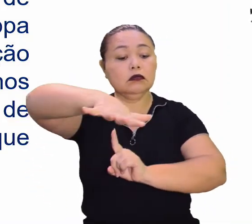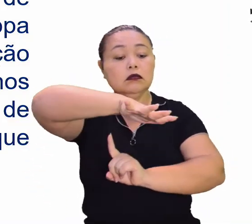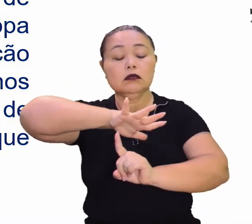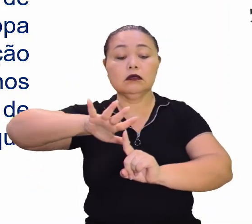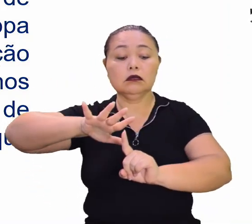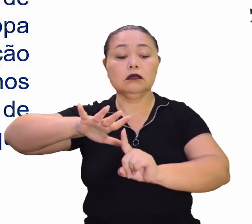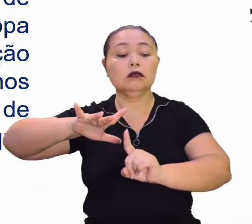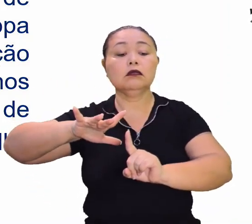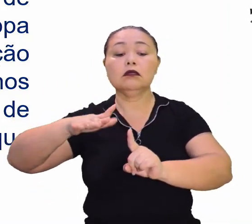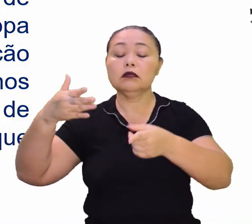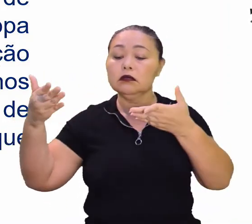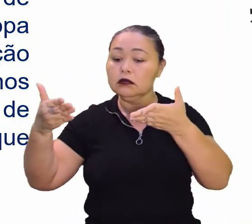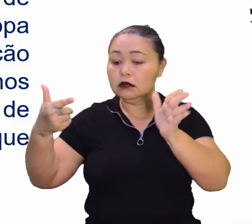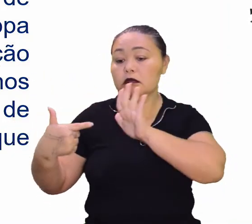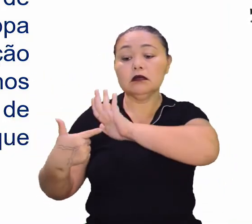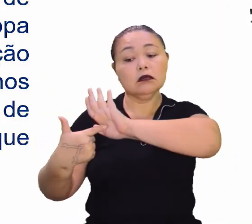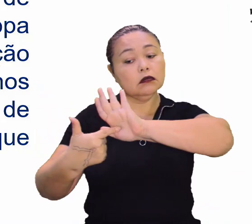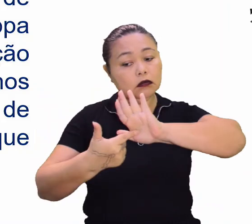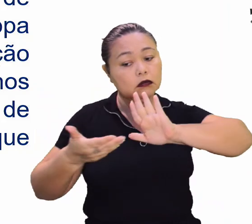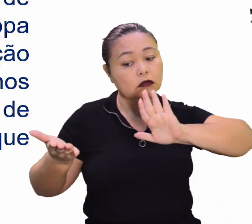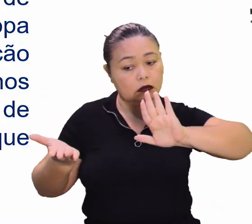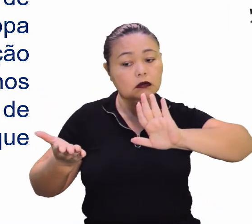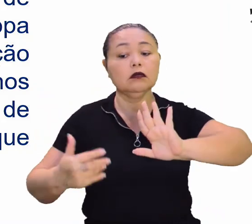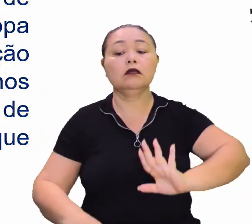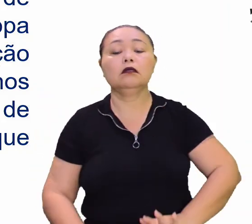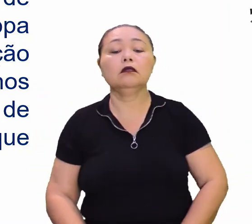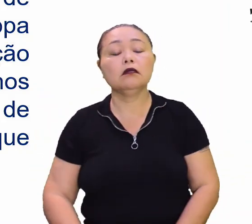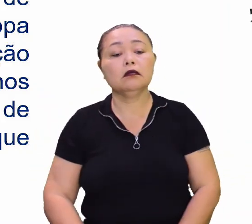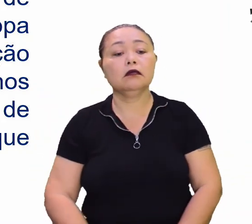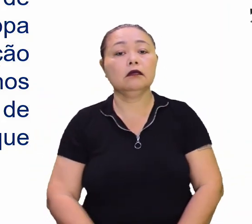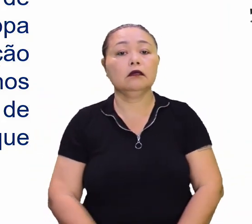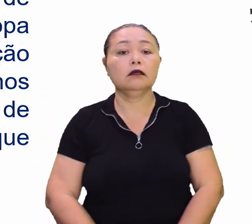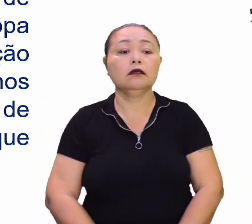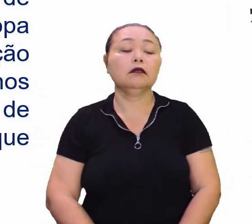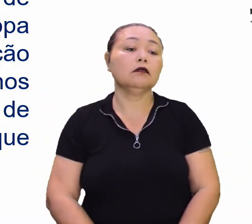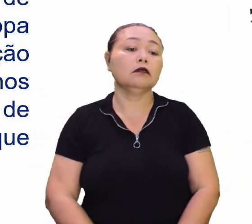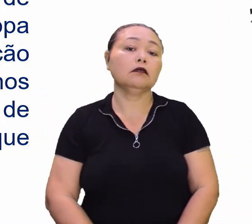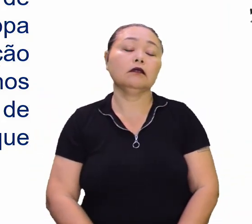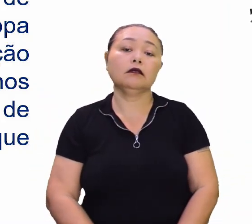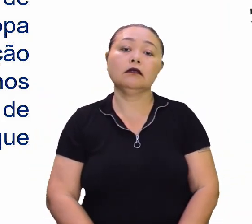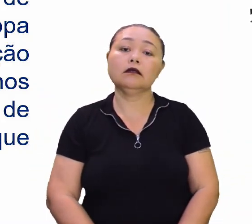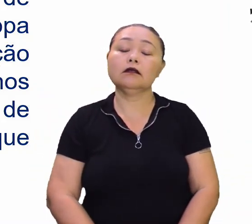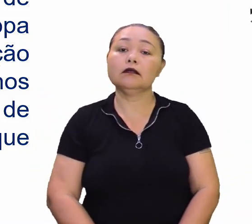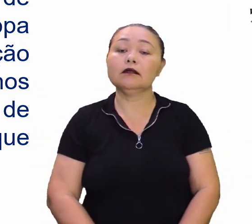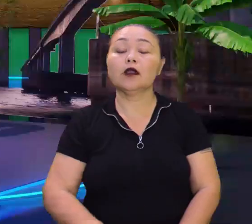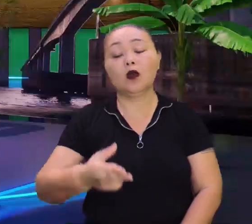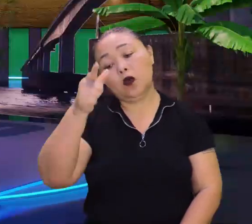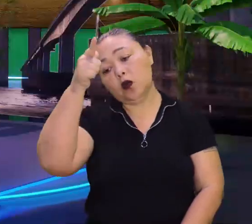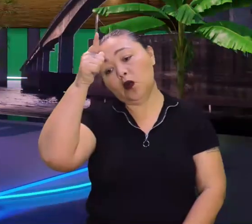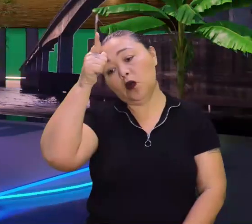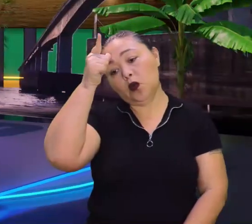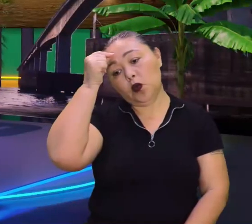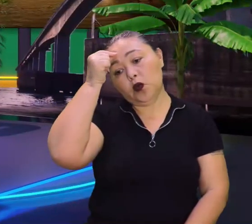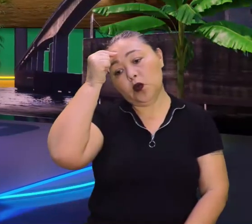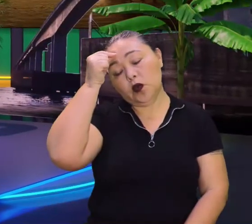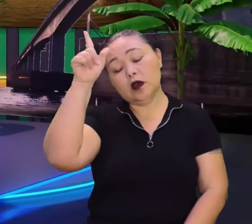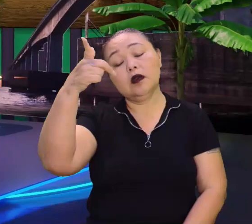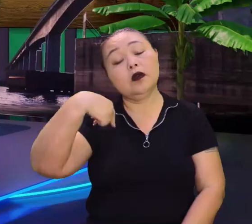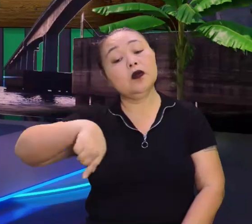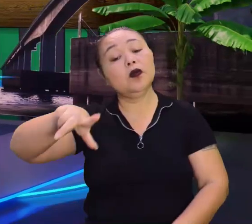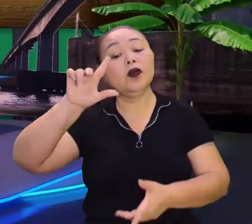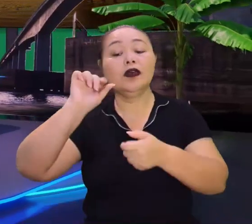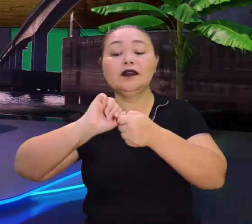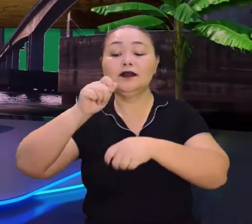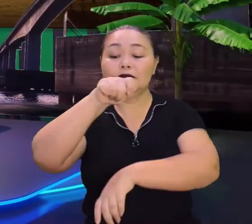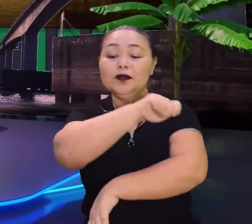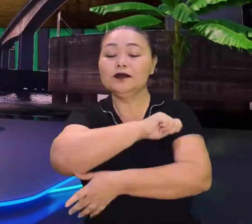econômico, político e social que atualmente apresenta. Ufa, Rogério. Esses meninos escreveram tanto